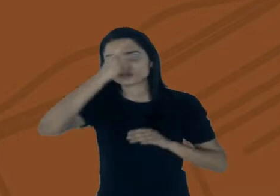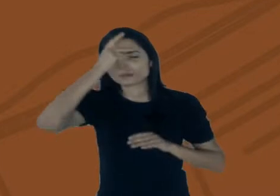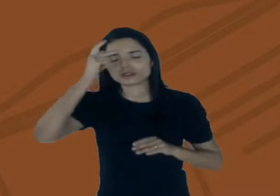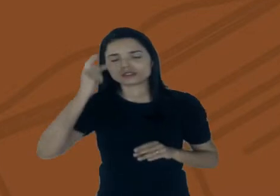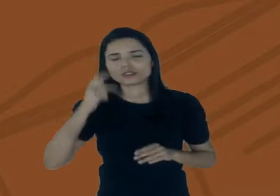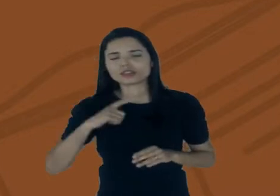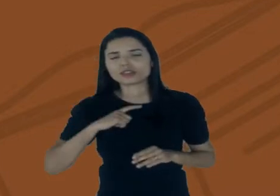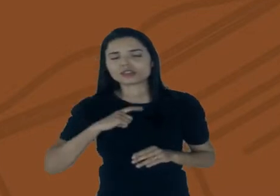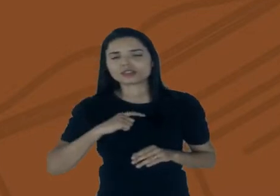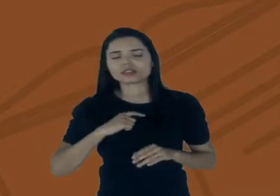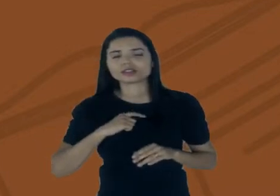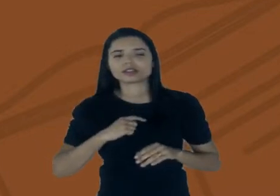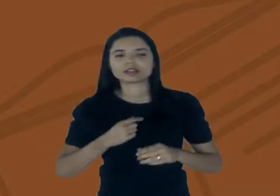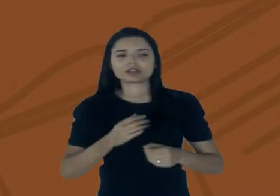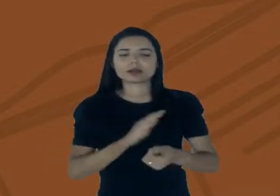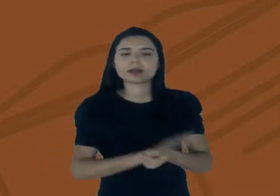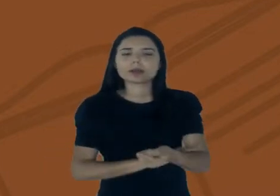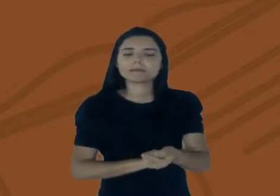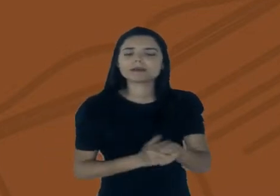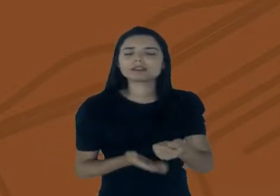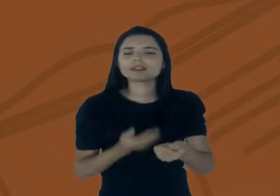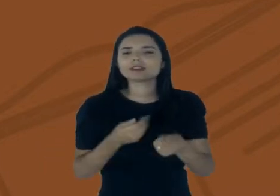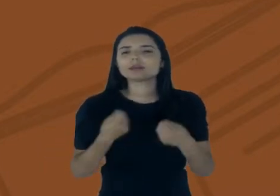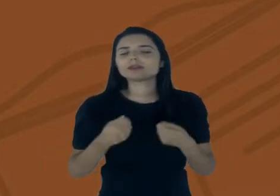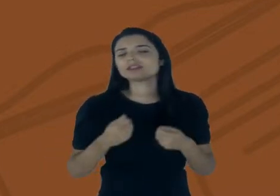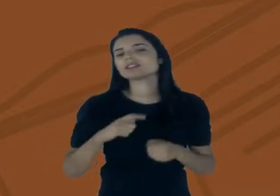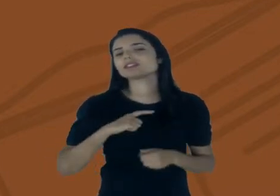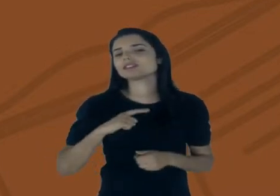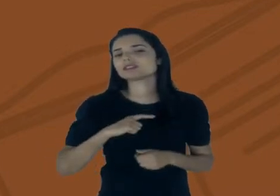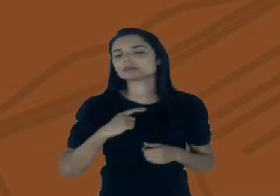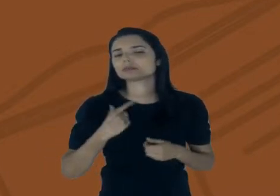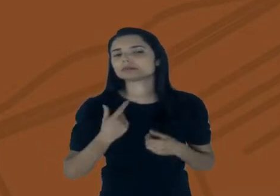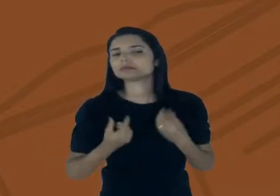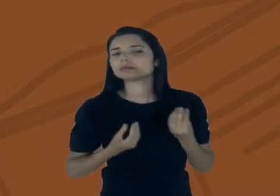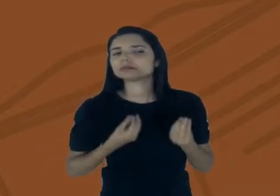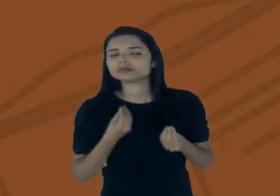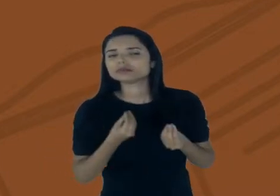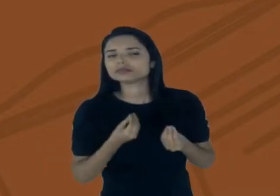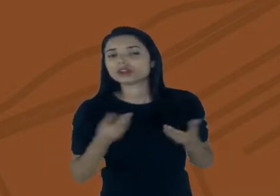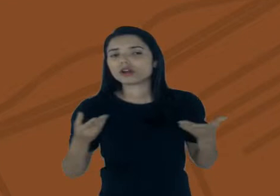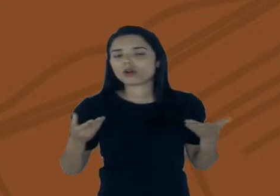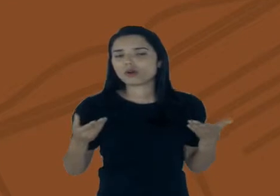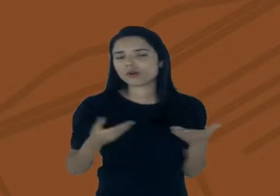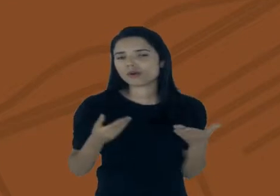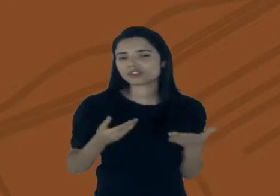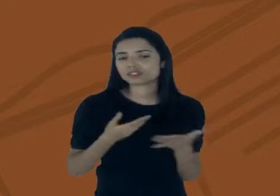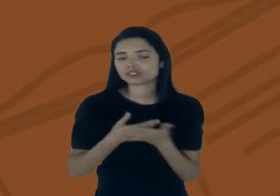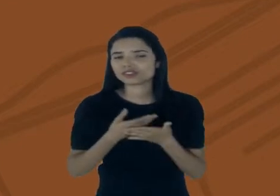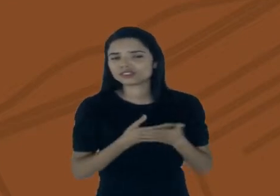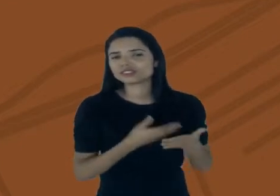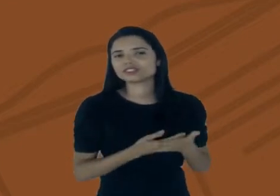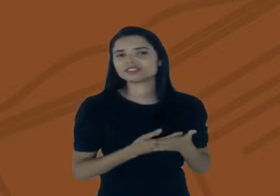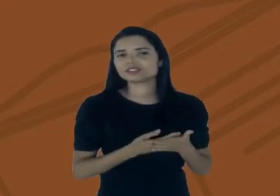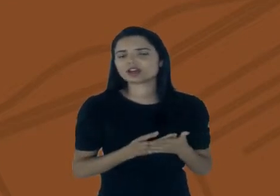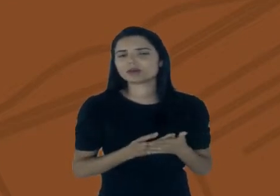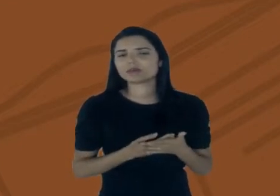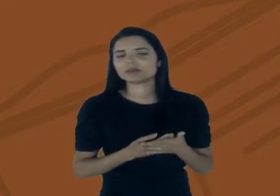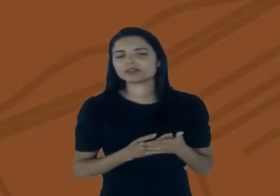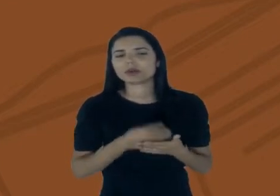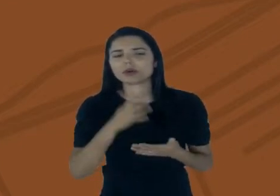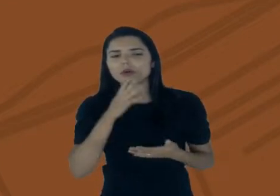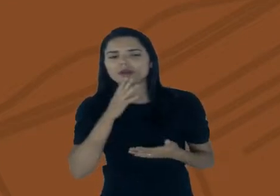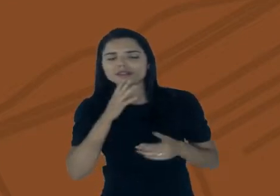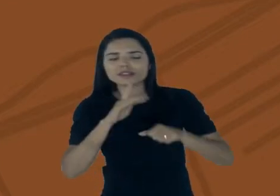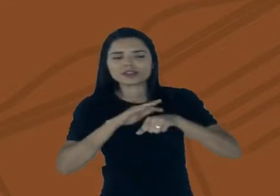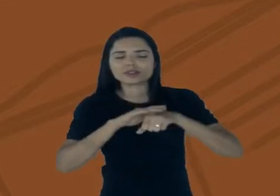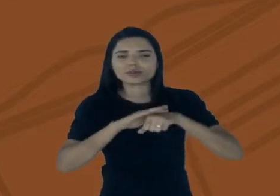de hipertensão, o que seria hipertensão. Então aí a gente vai estar trabalhando essa aula aí para conhecer o que seria essa patologia